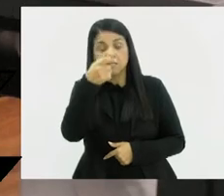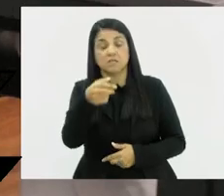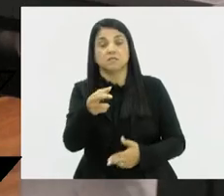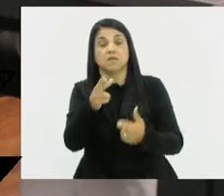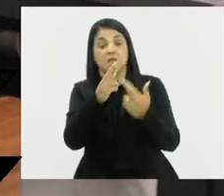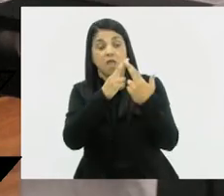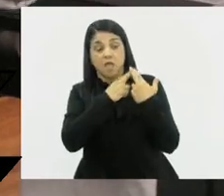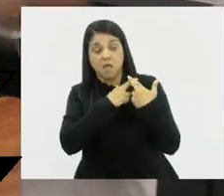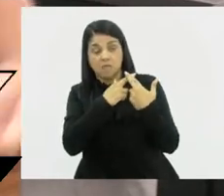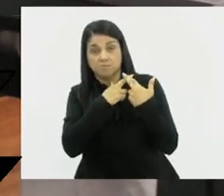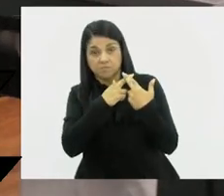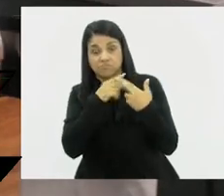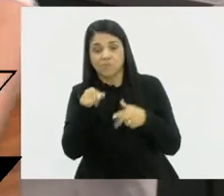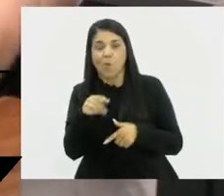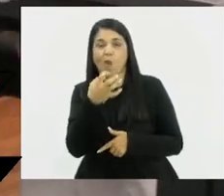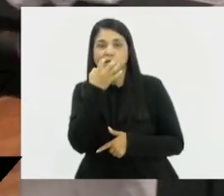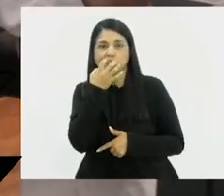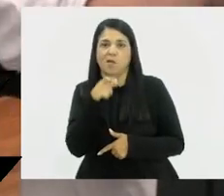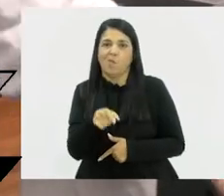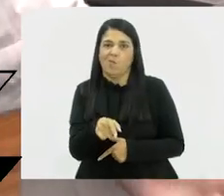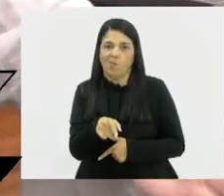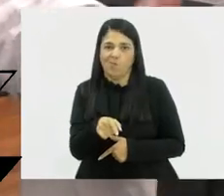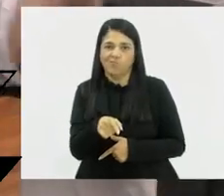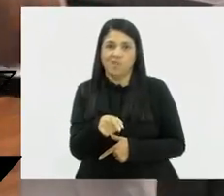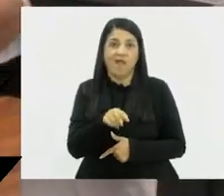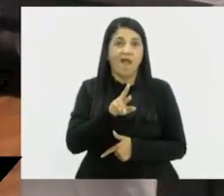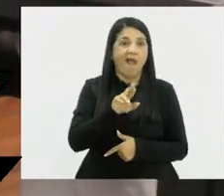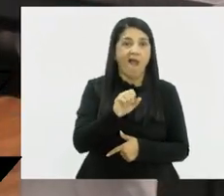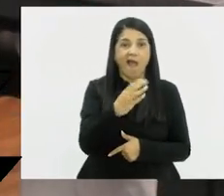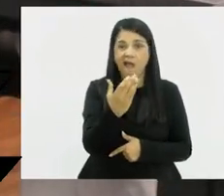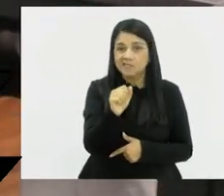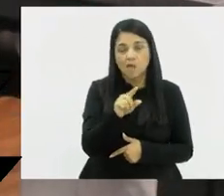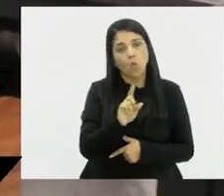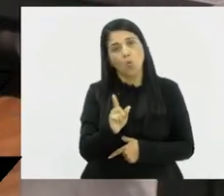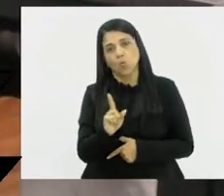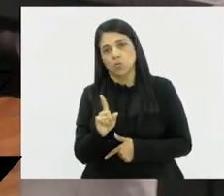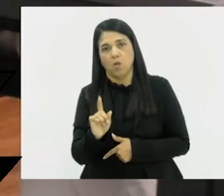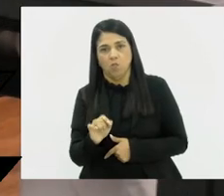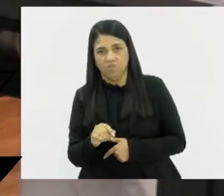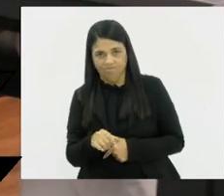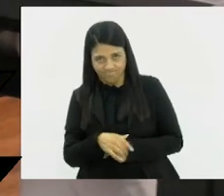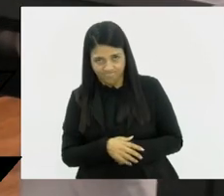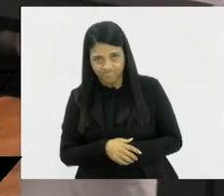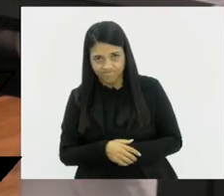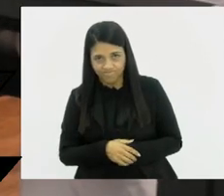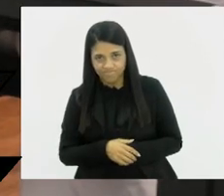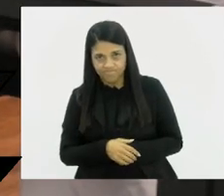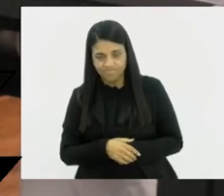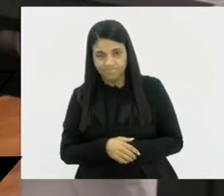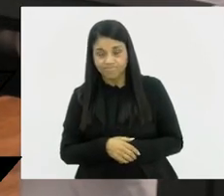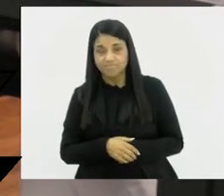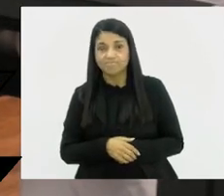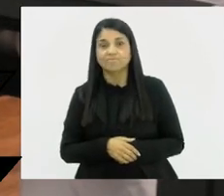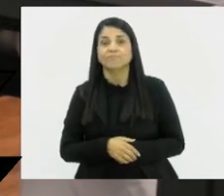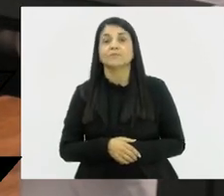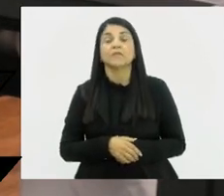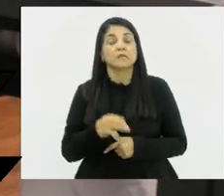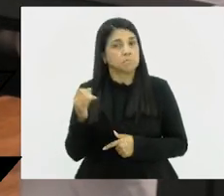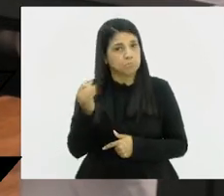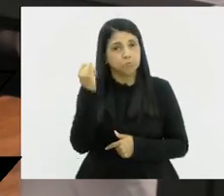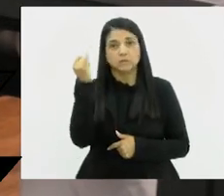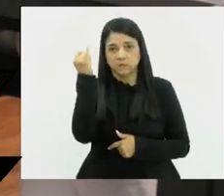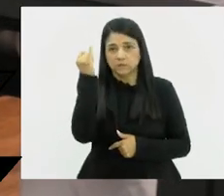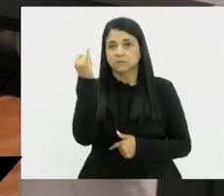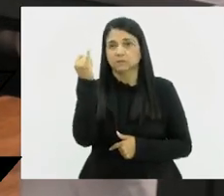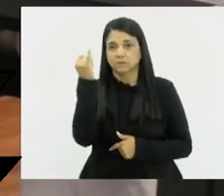responsabilizar pelo animal que ele tenha. Seja de raça ou não de raça. Então, acho que é muito importante